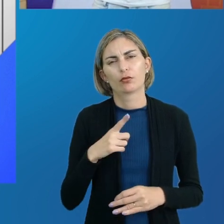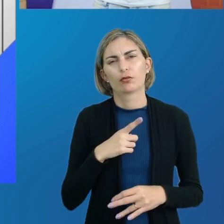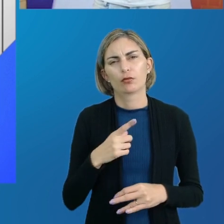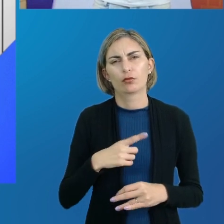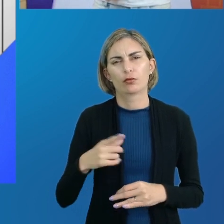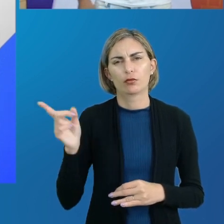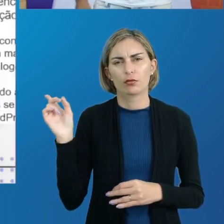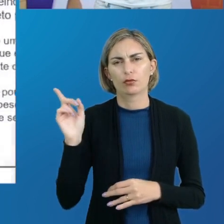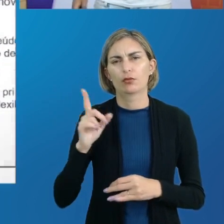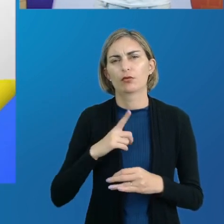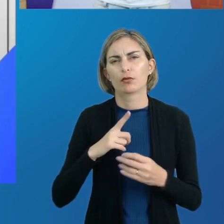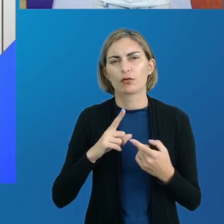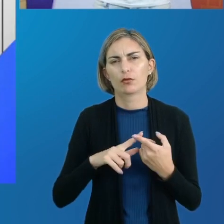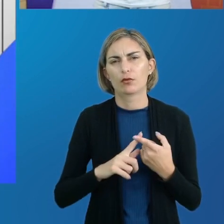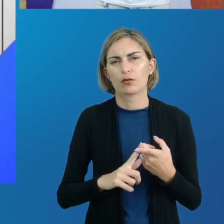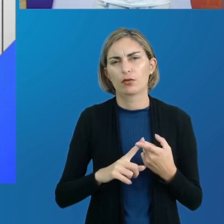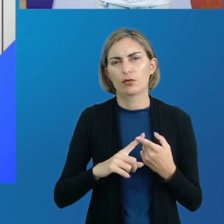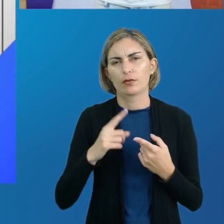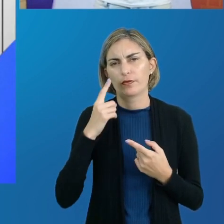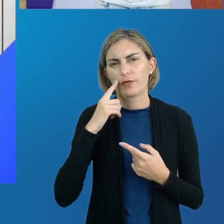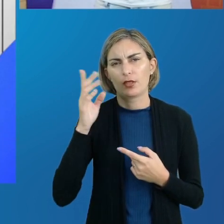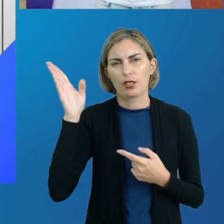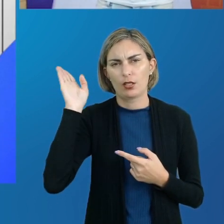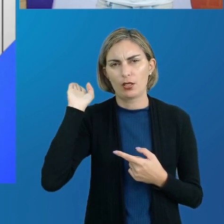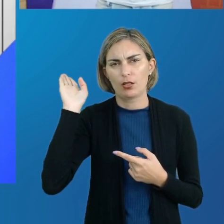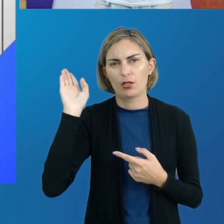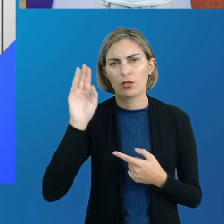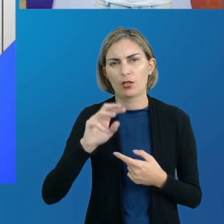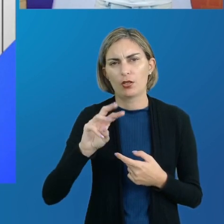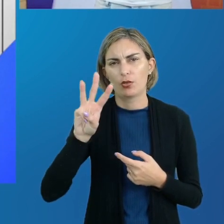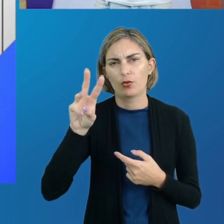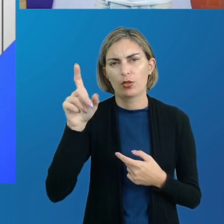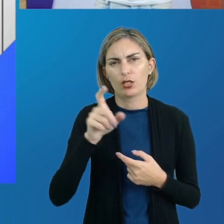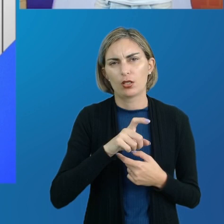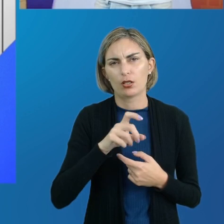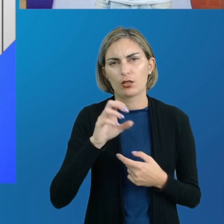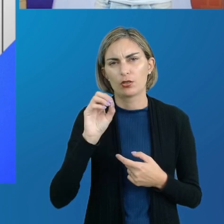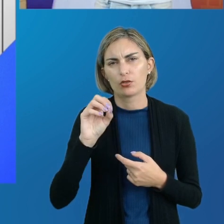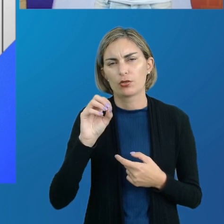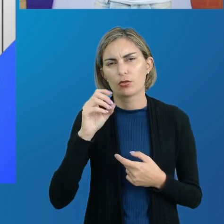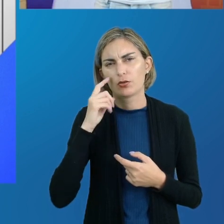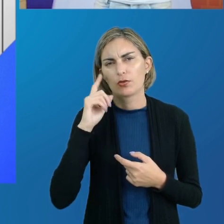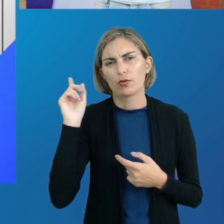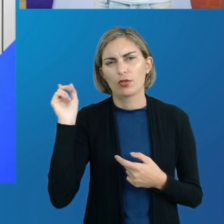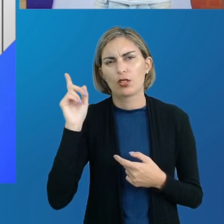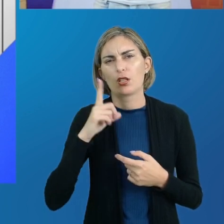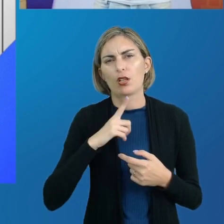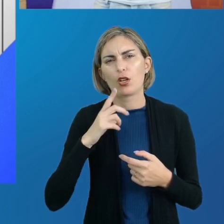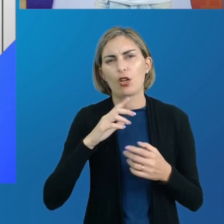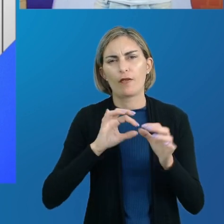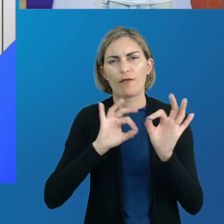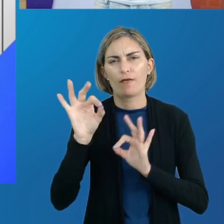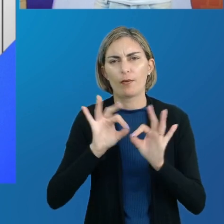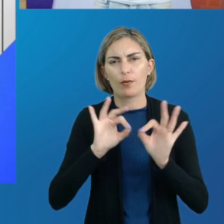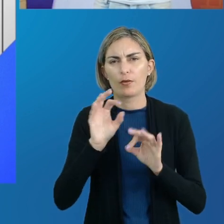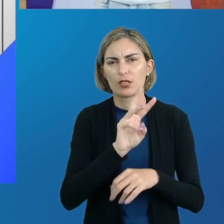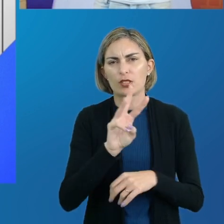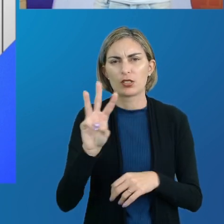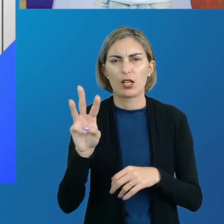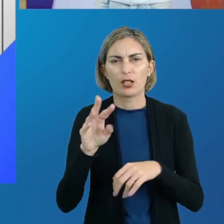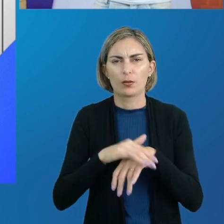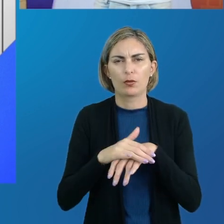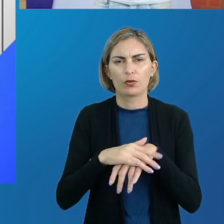essa questão sobre plugin e extensões. E aqui, Wix ou WordPress. O Wix é considerado um construtor de sites, e por isso que eu utilizo